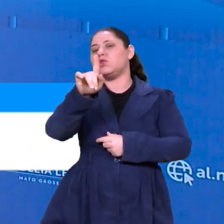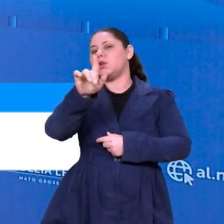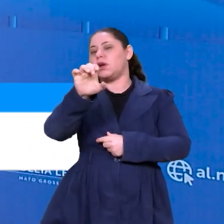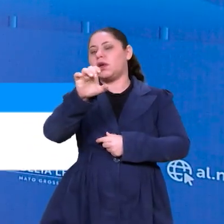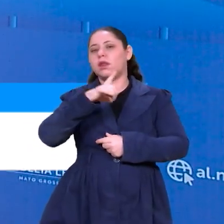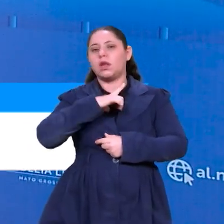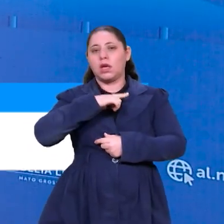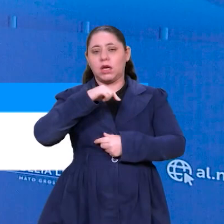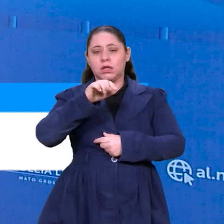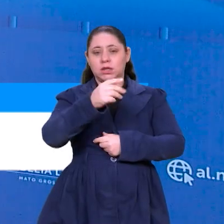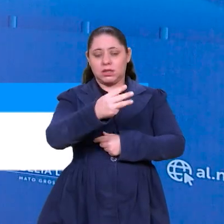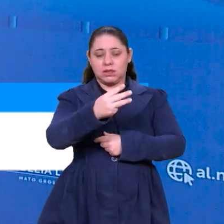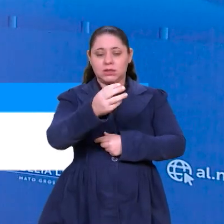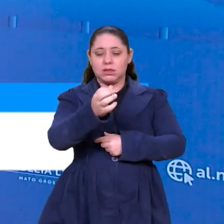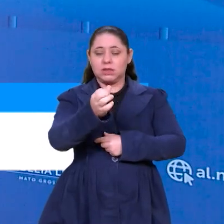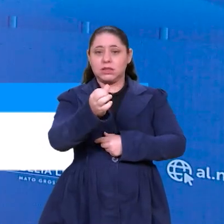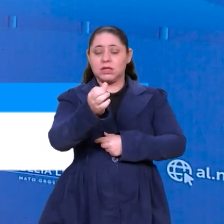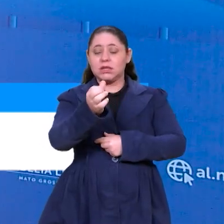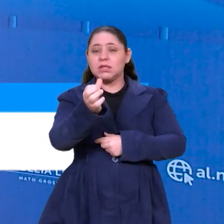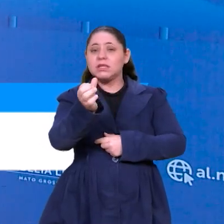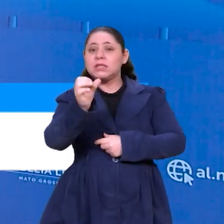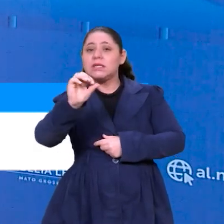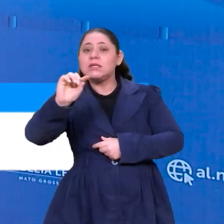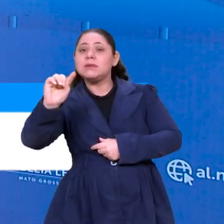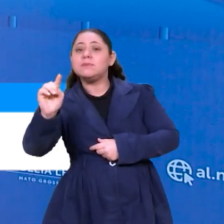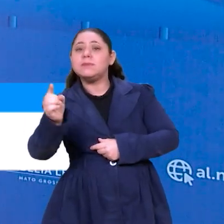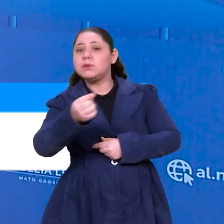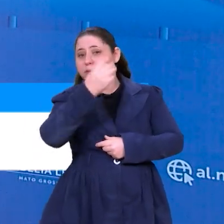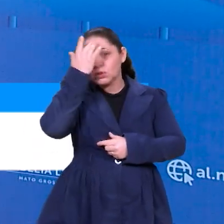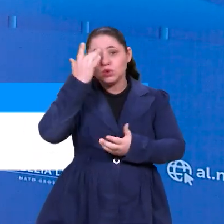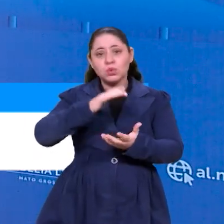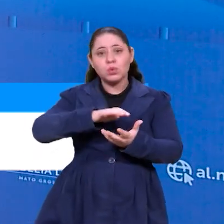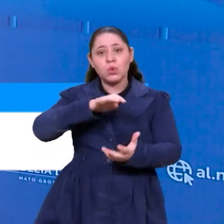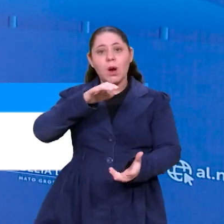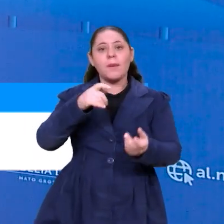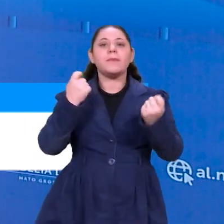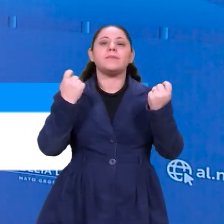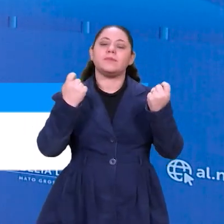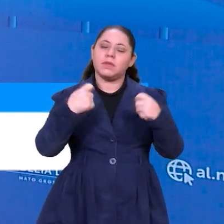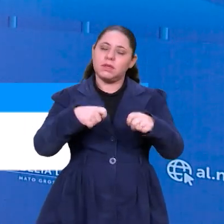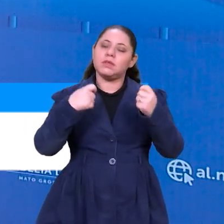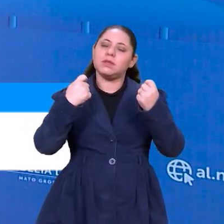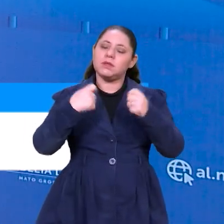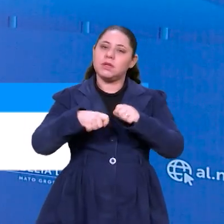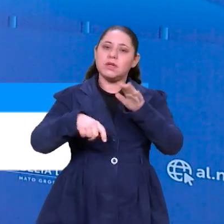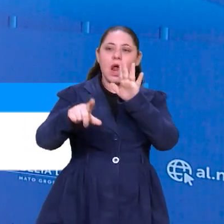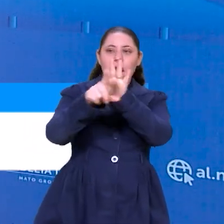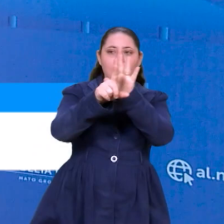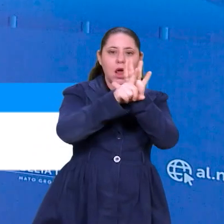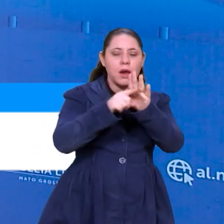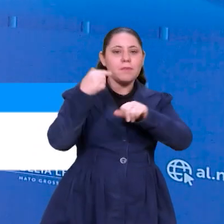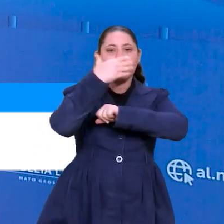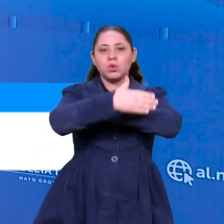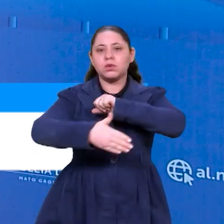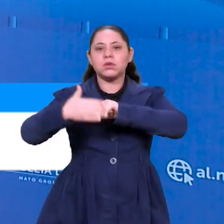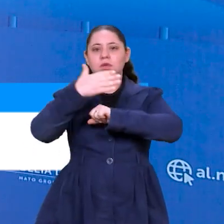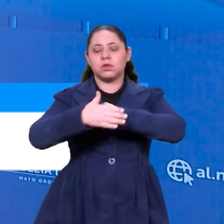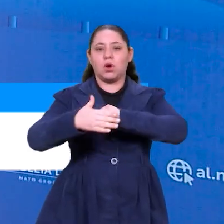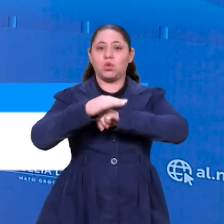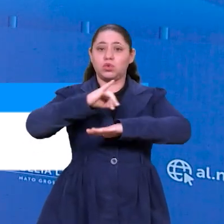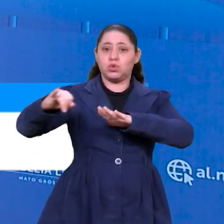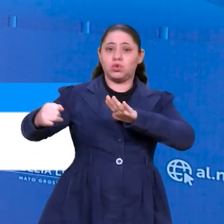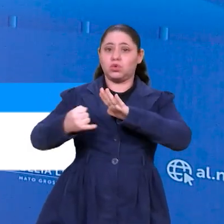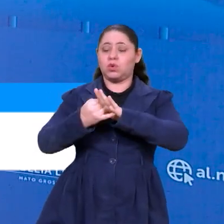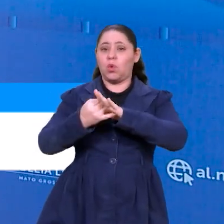o estado tem 366 mil idosos, pessoas que necessitam do respaldo das leis e proteção